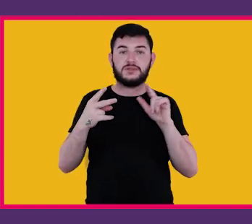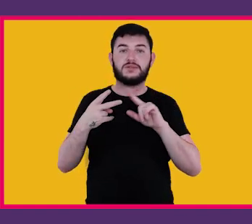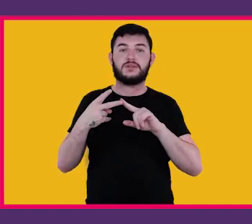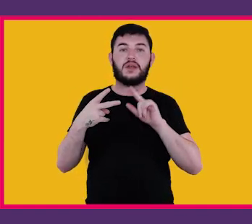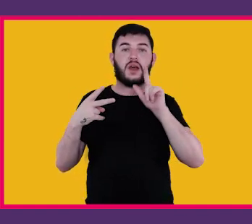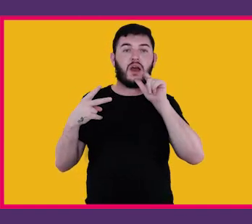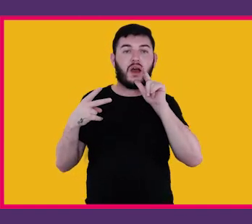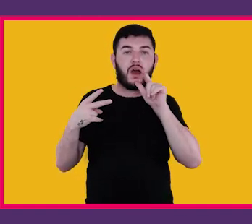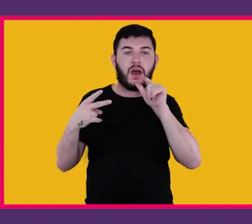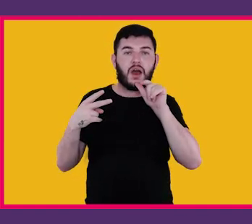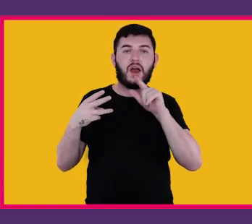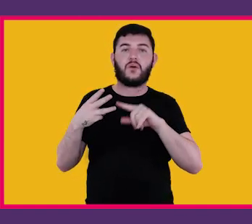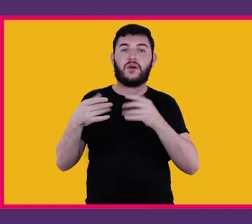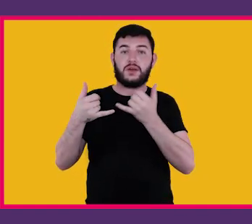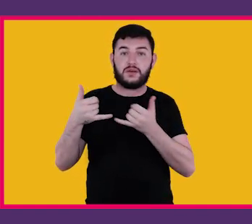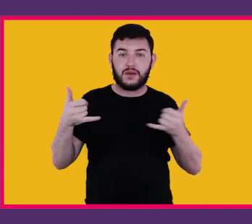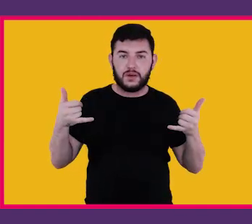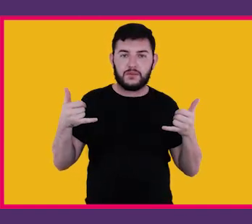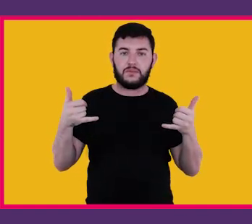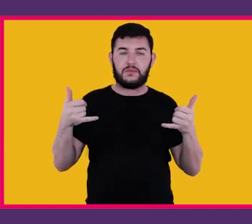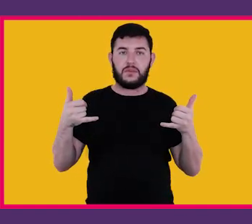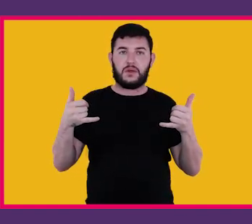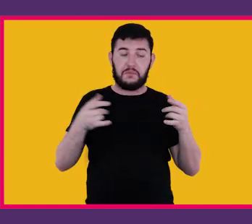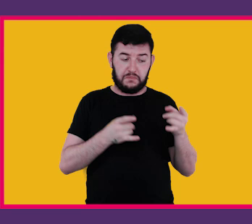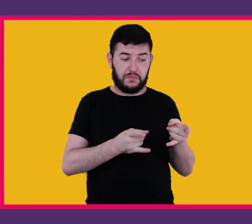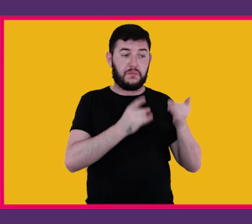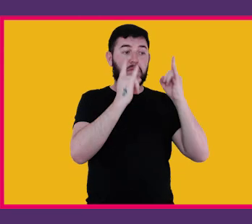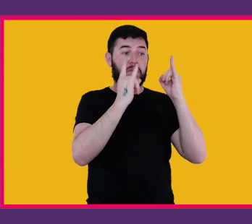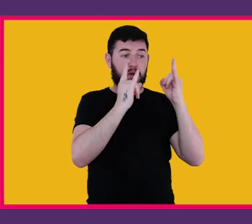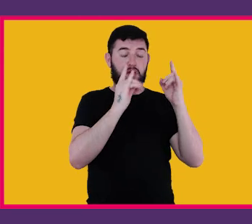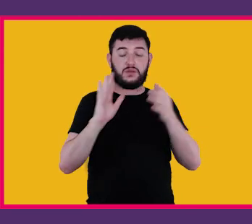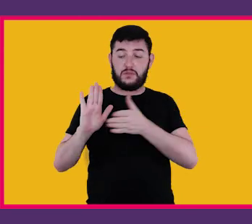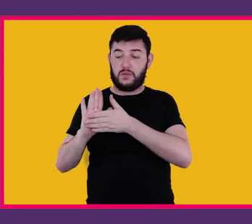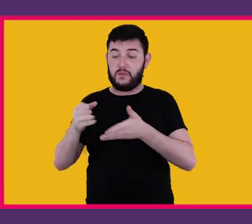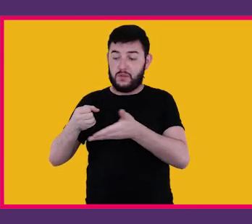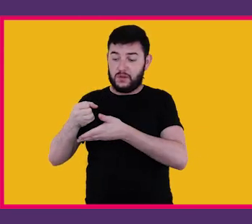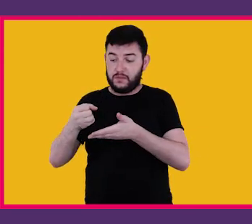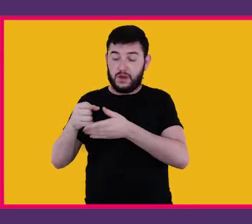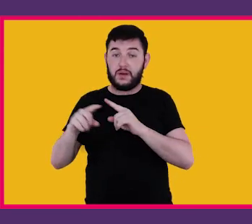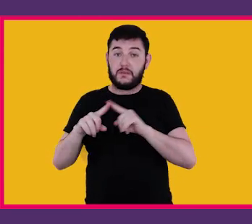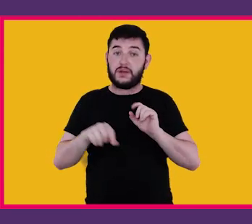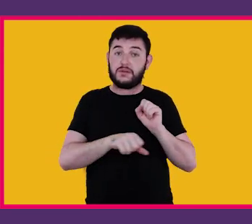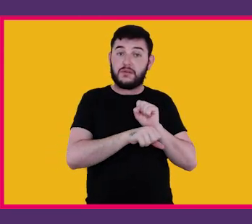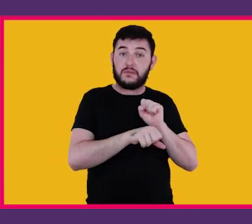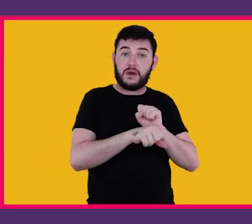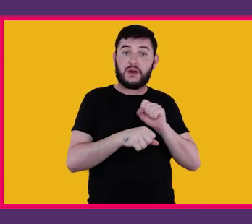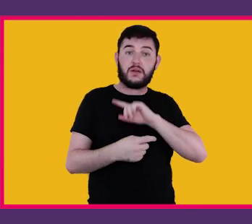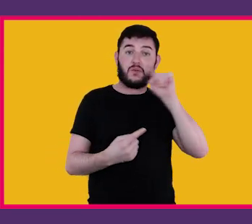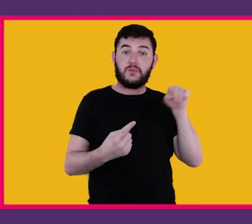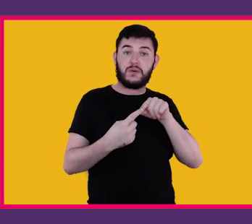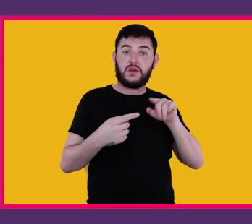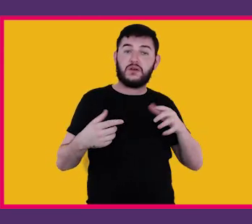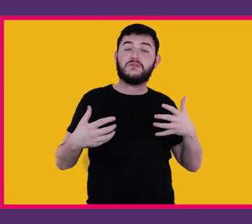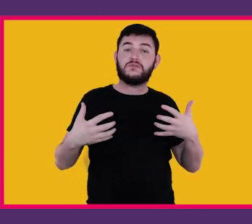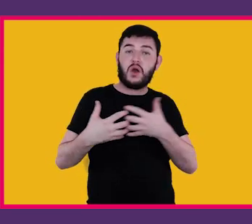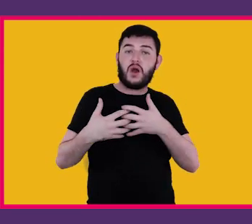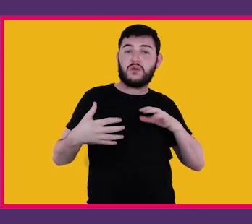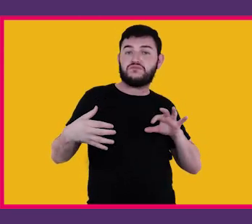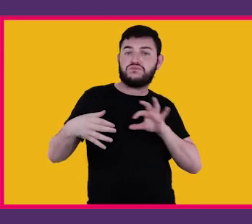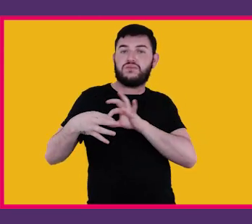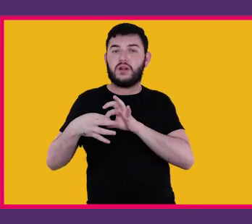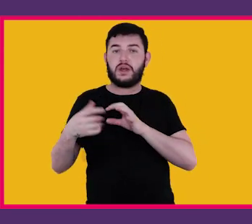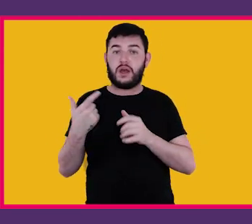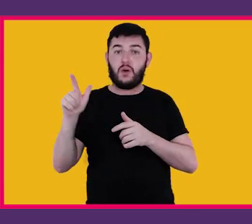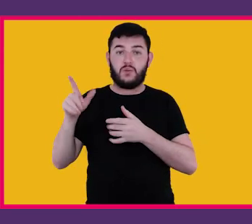exemplo, dão conta não só dos ambientes básicos, mas também possuem previsão de esperas para alimentar esses módulos anexados. Dessa forma,